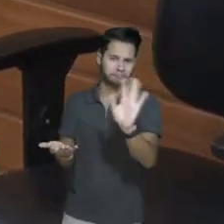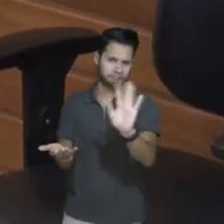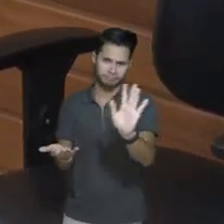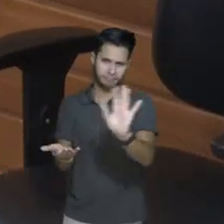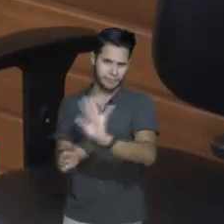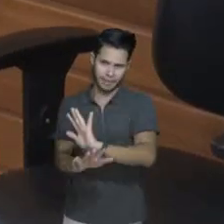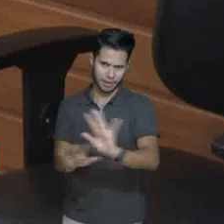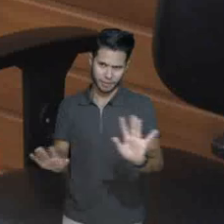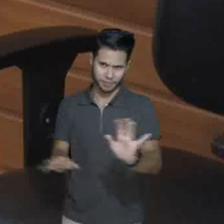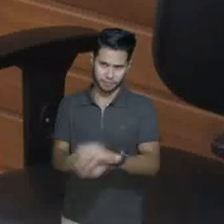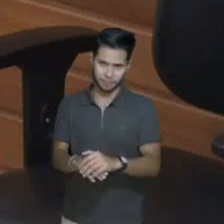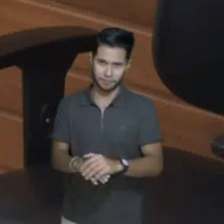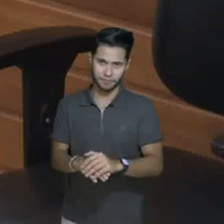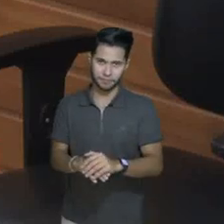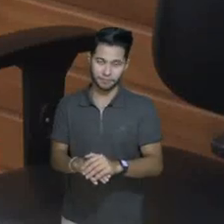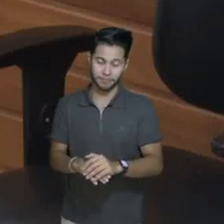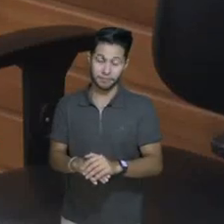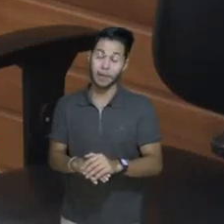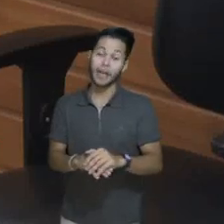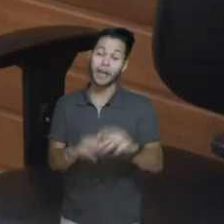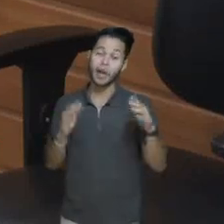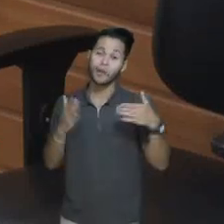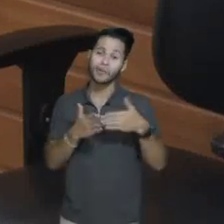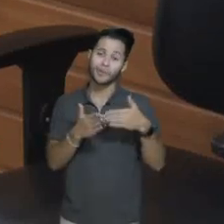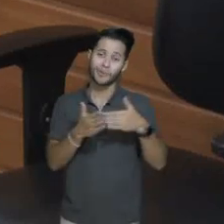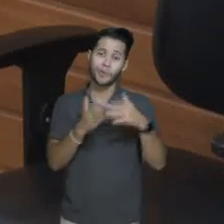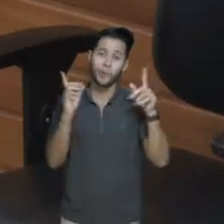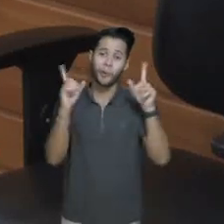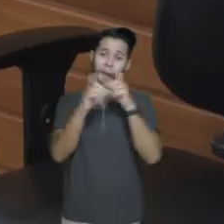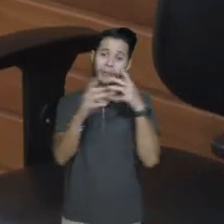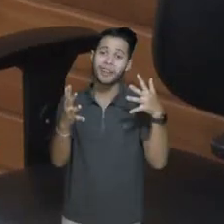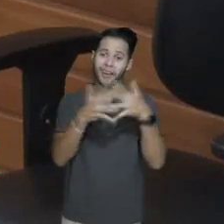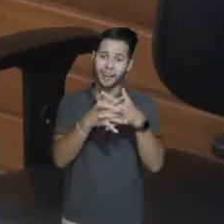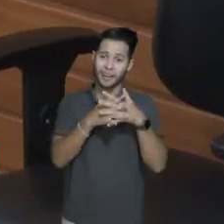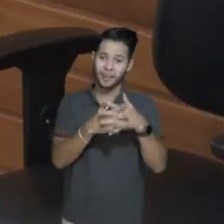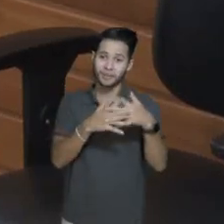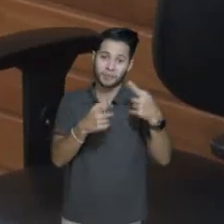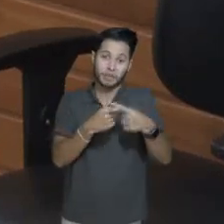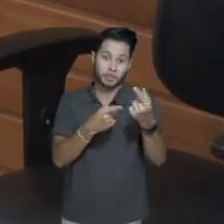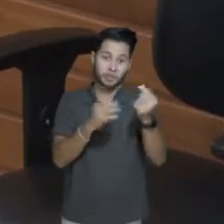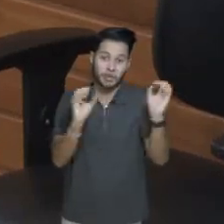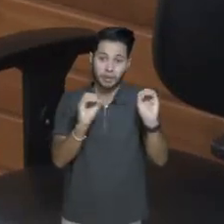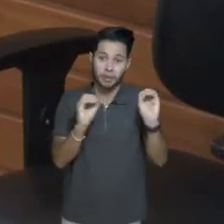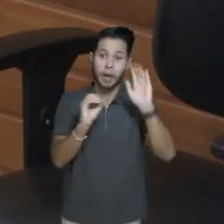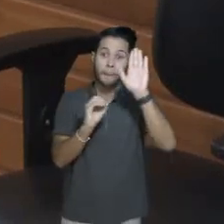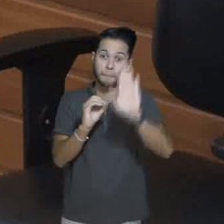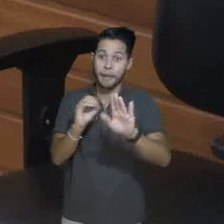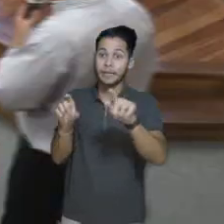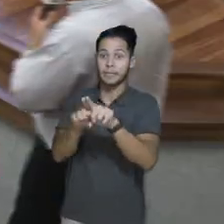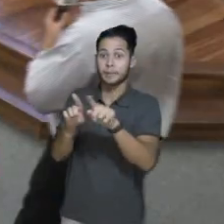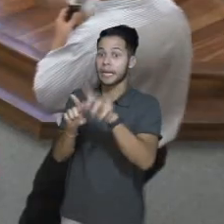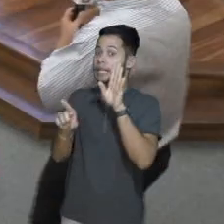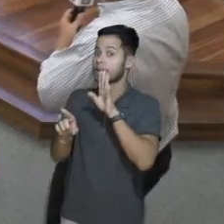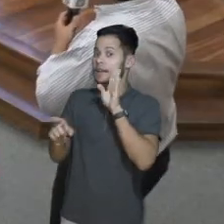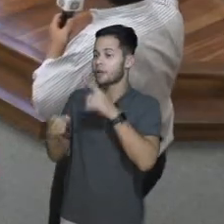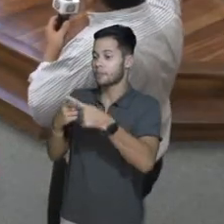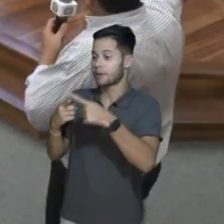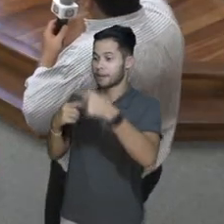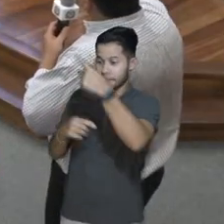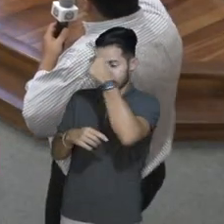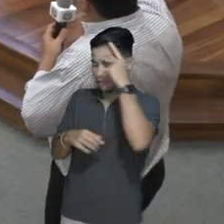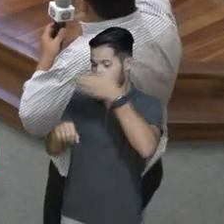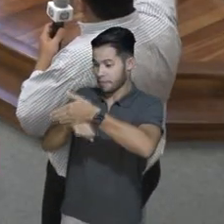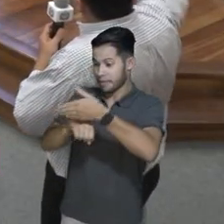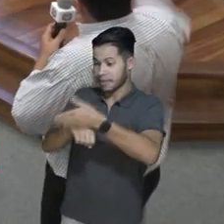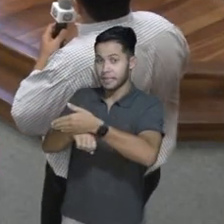mas tem um lado legal lado de quem tá ali tá participando porque quer realmente tá